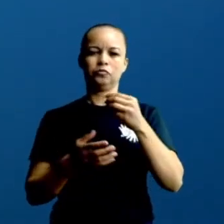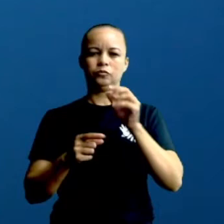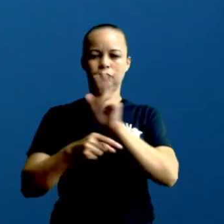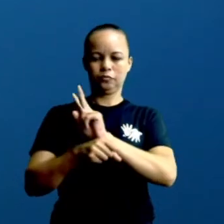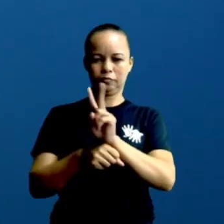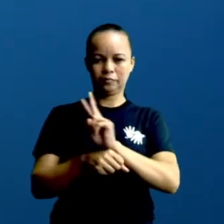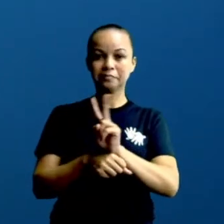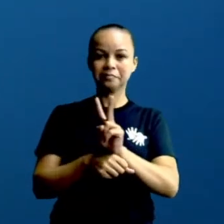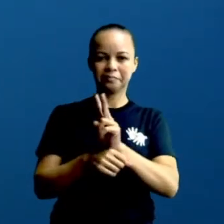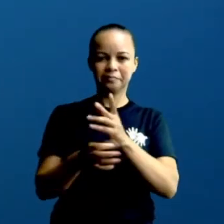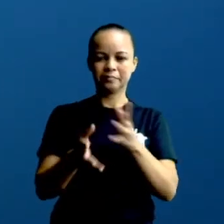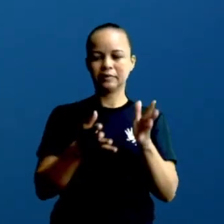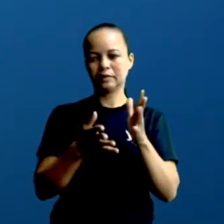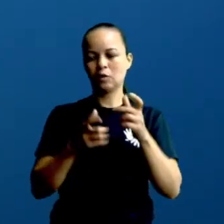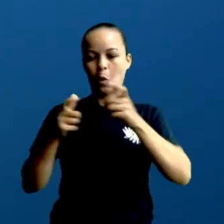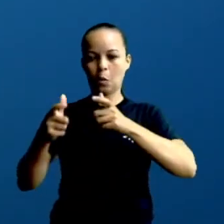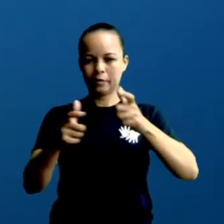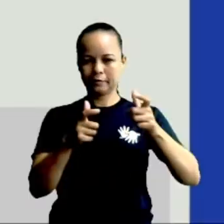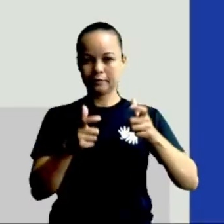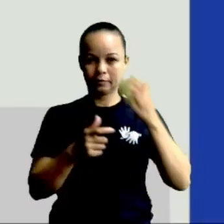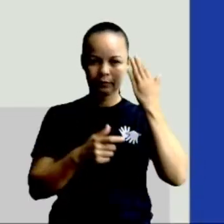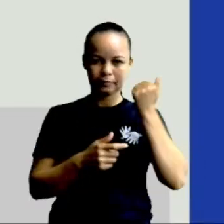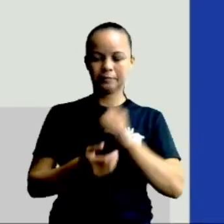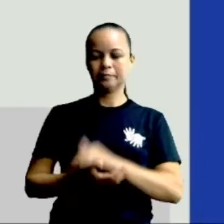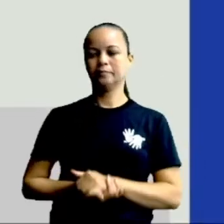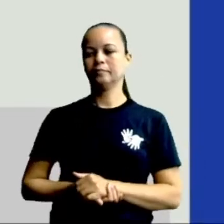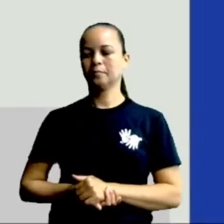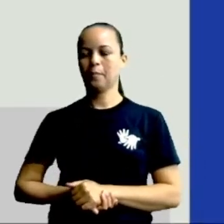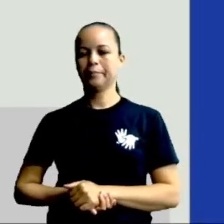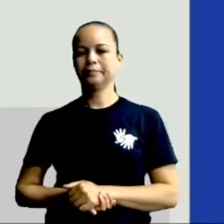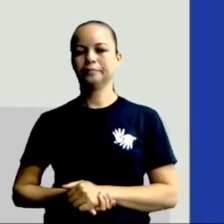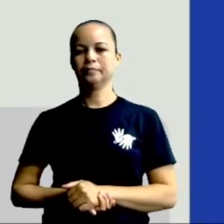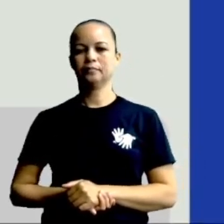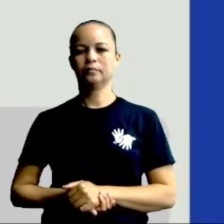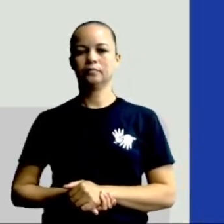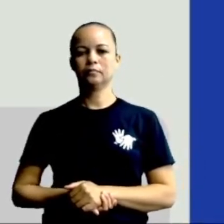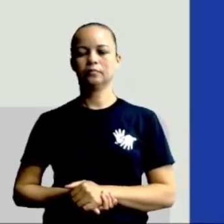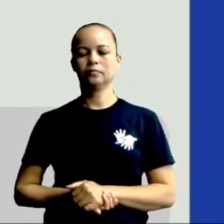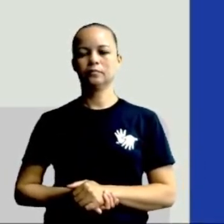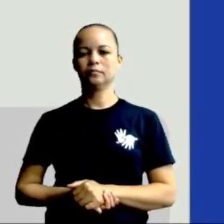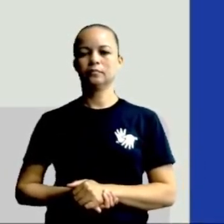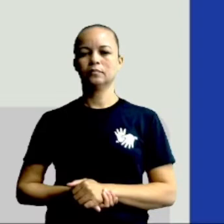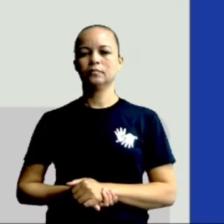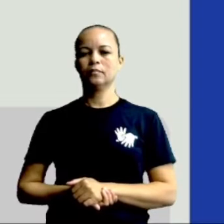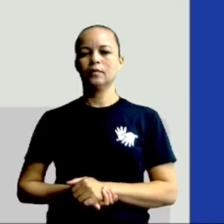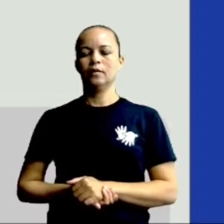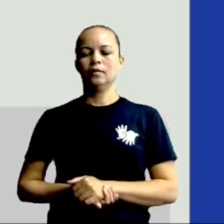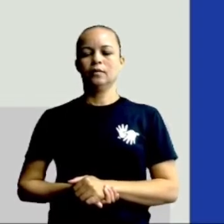é o posicionamento, localização? Vamos lá, vamos ver a importância.